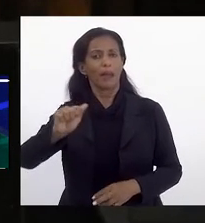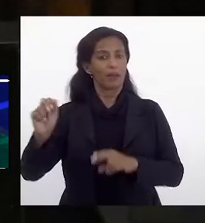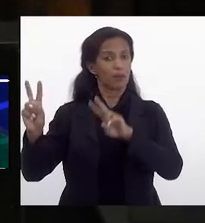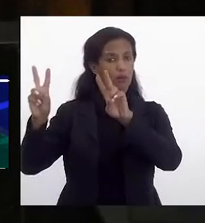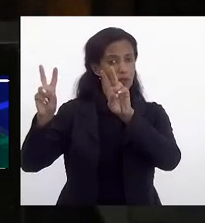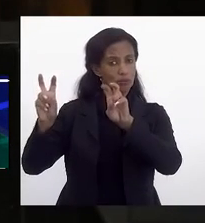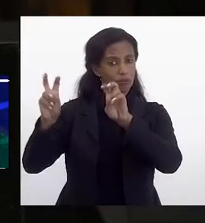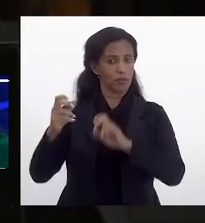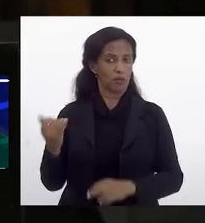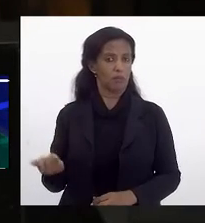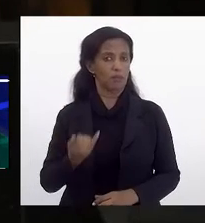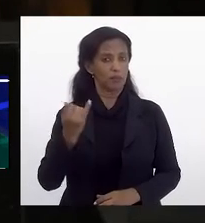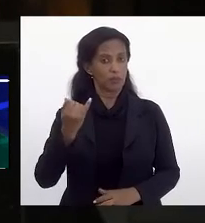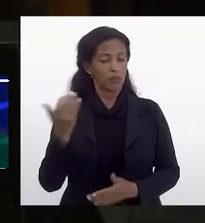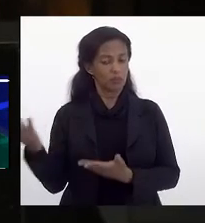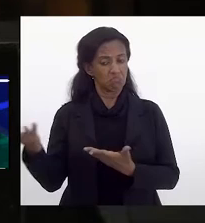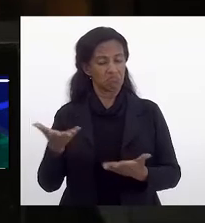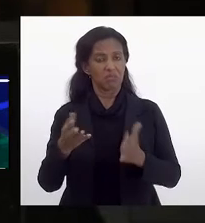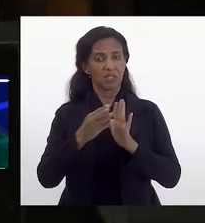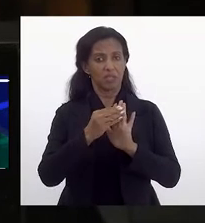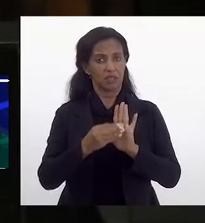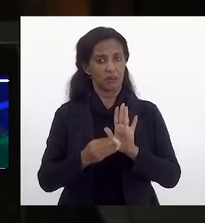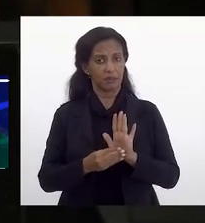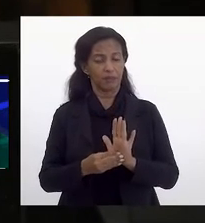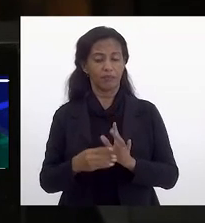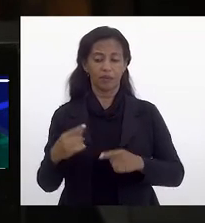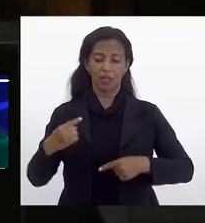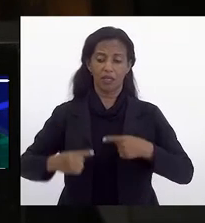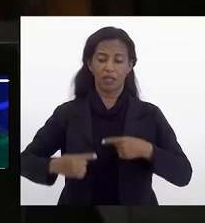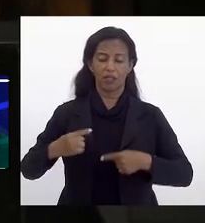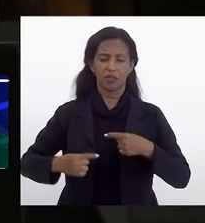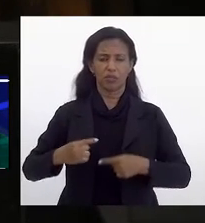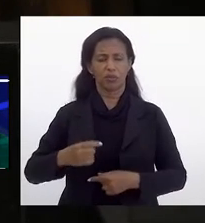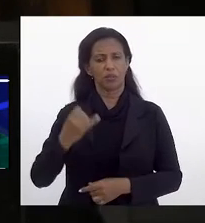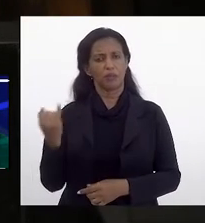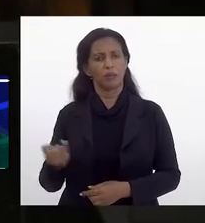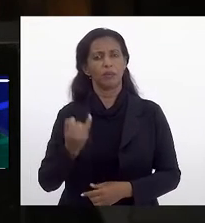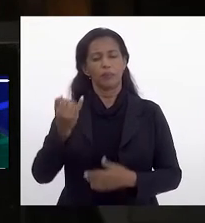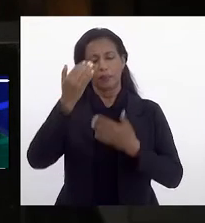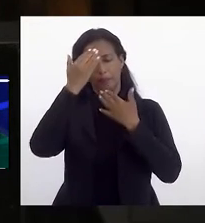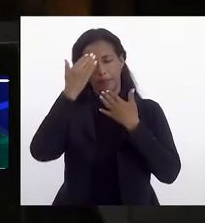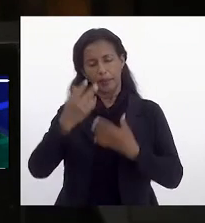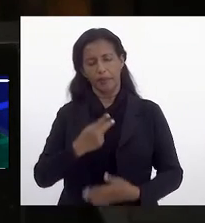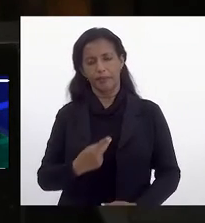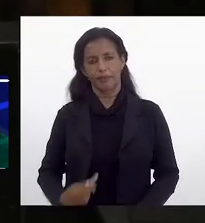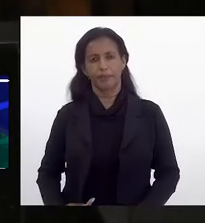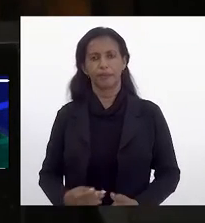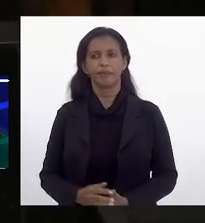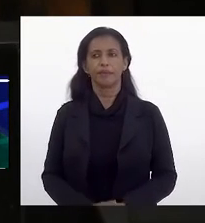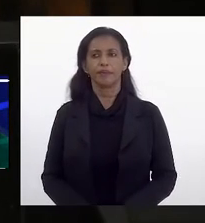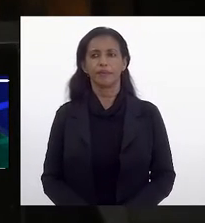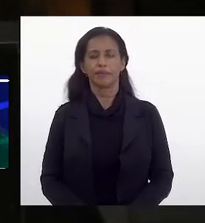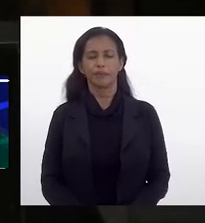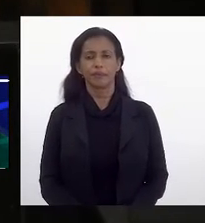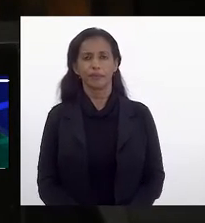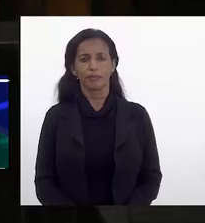é importante ter se trazido à pauta e a discussão é pertinente. Muito obrigado, senhor presidente.